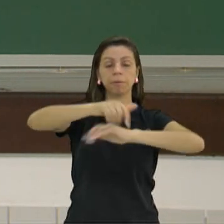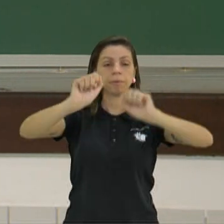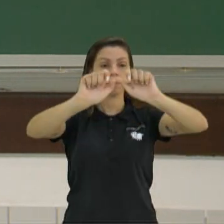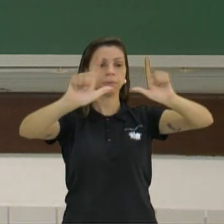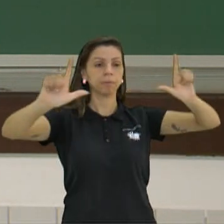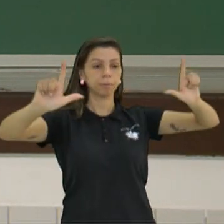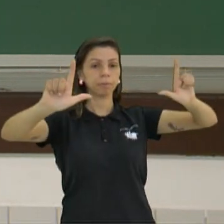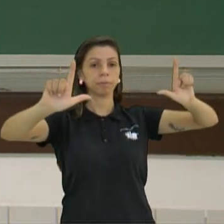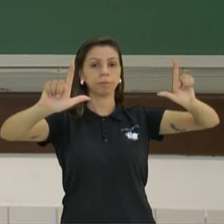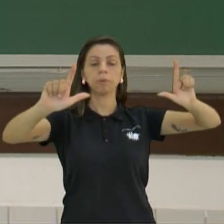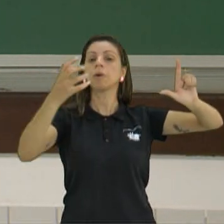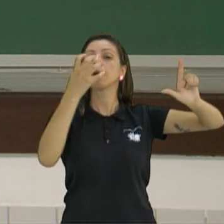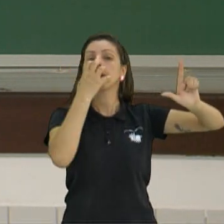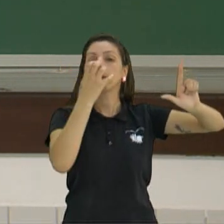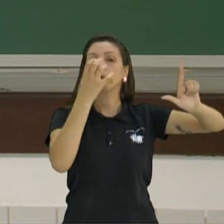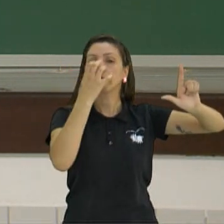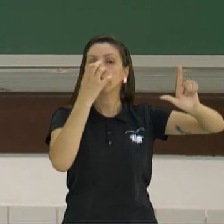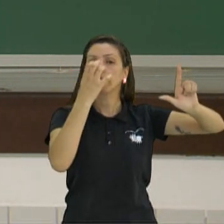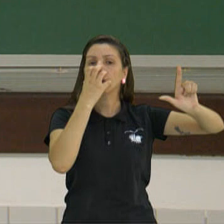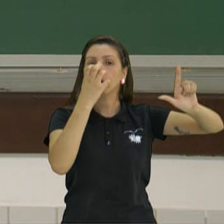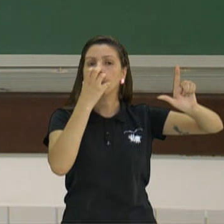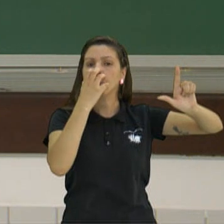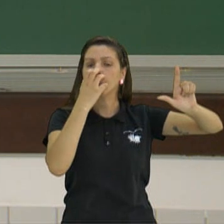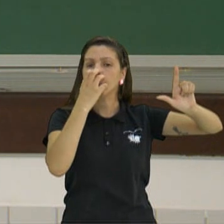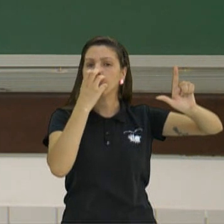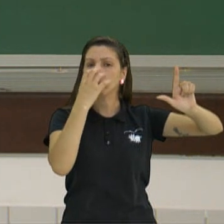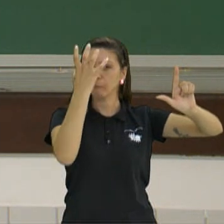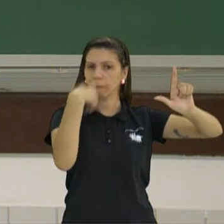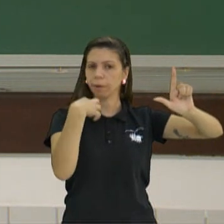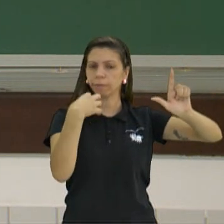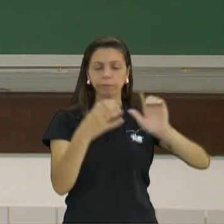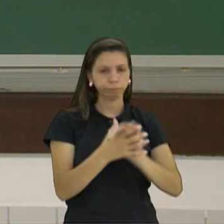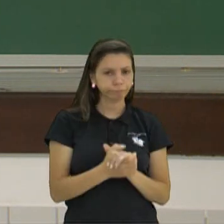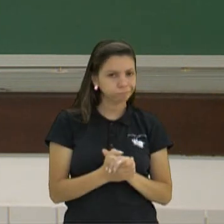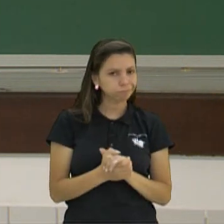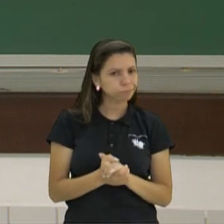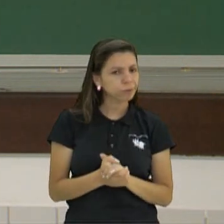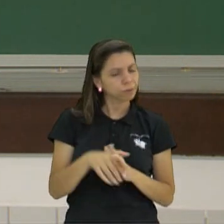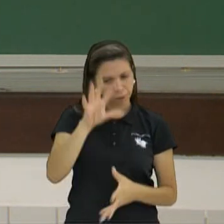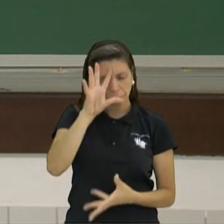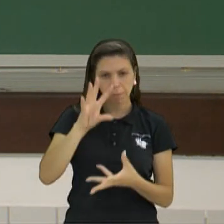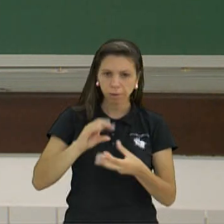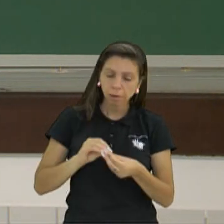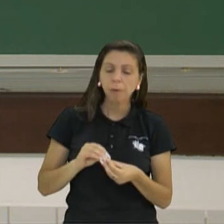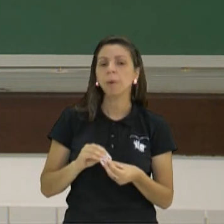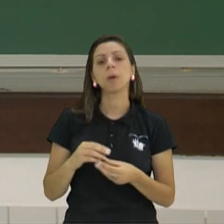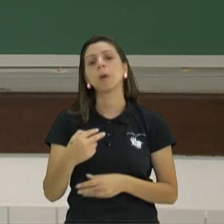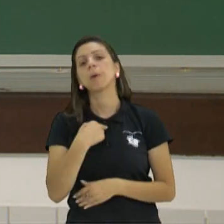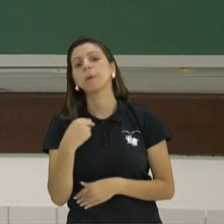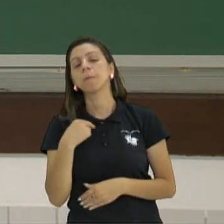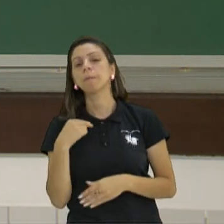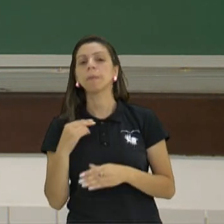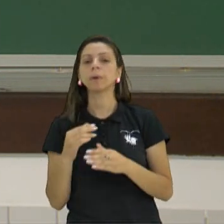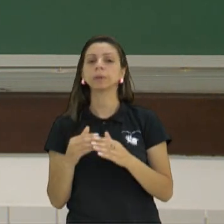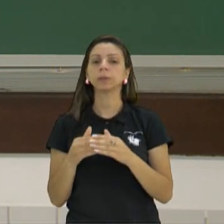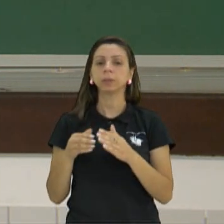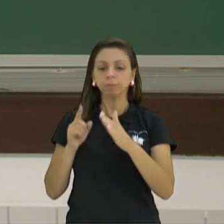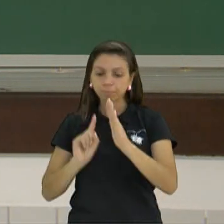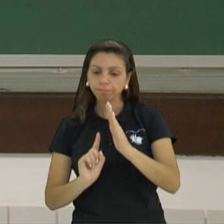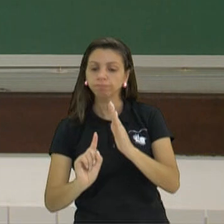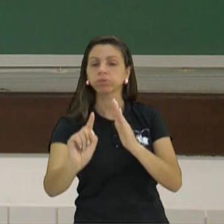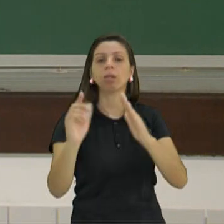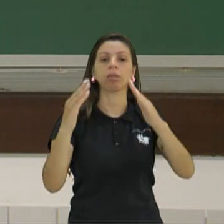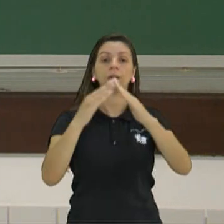cão bravo, o que você entende? Entende que você não pode pular o portão, que você não pode pôr a mão ali, que você não